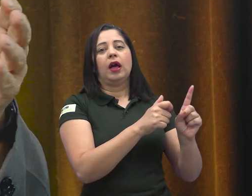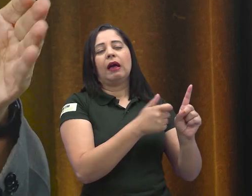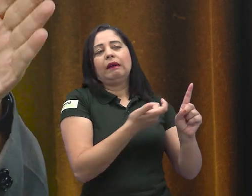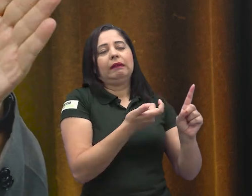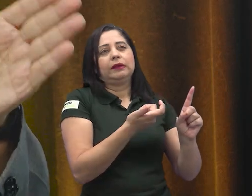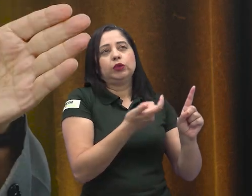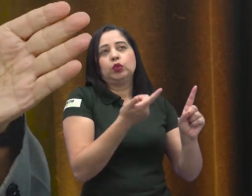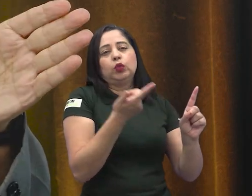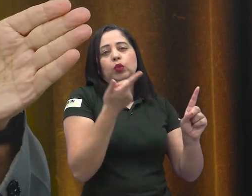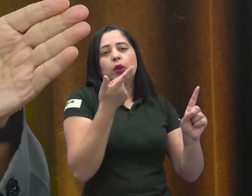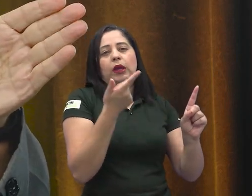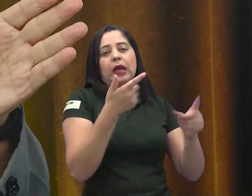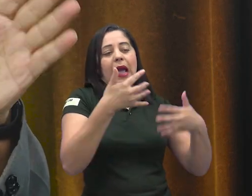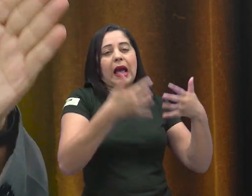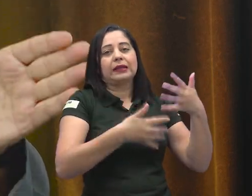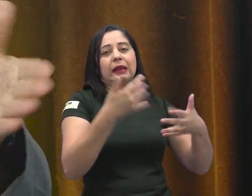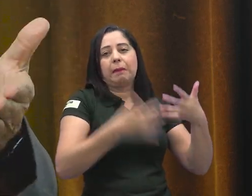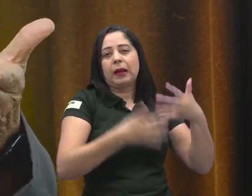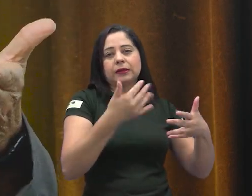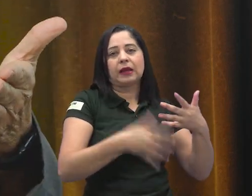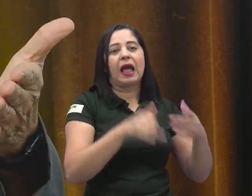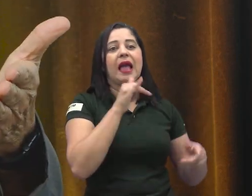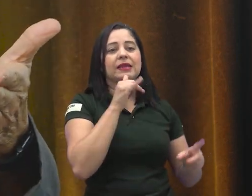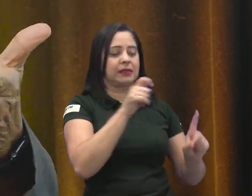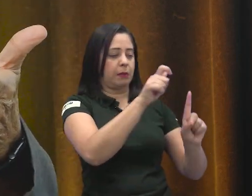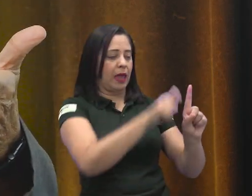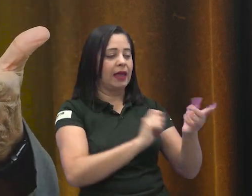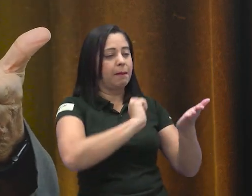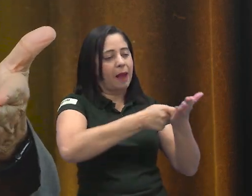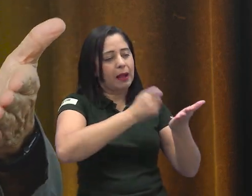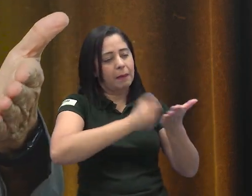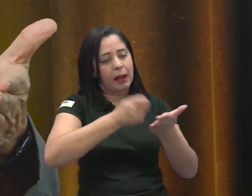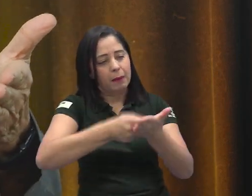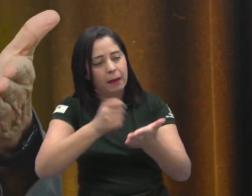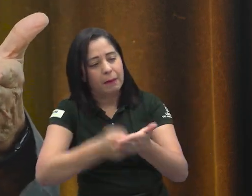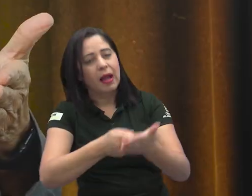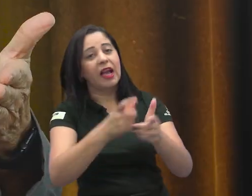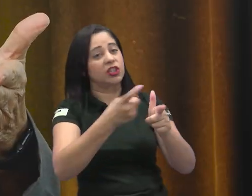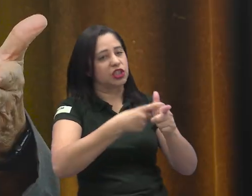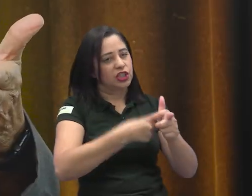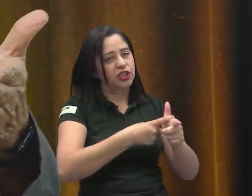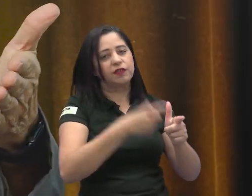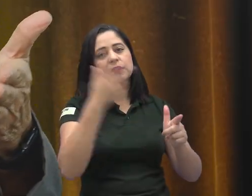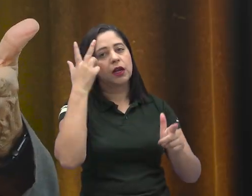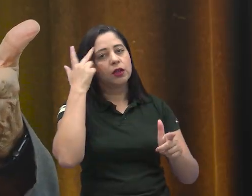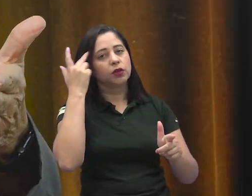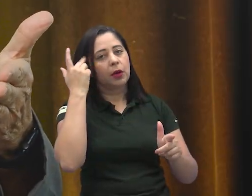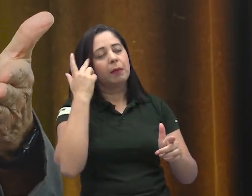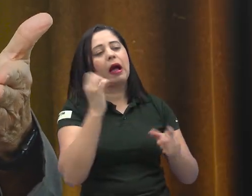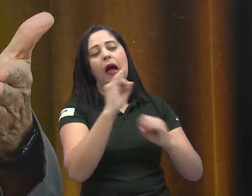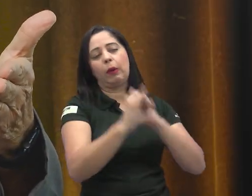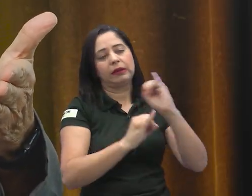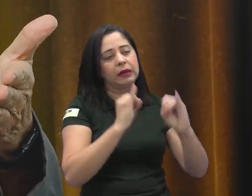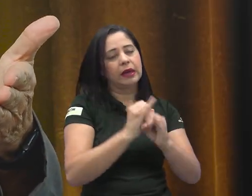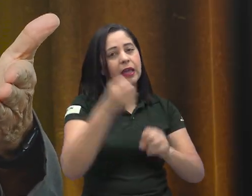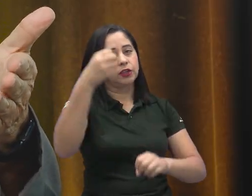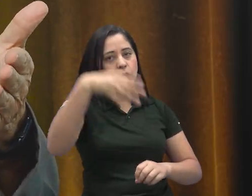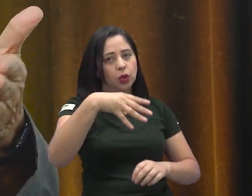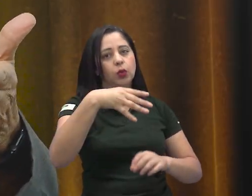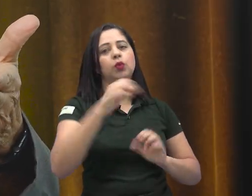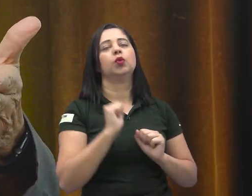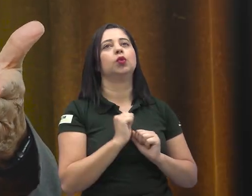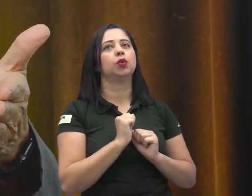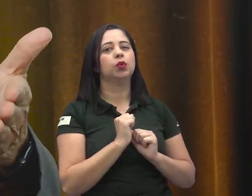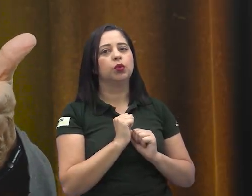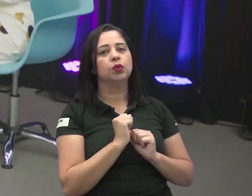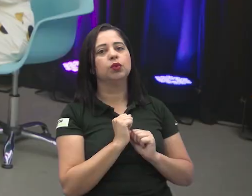por exemplo, o dono da casa que paga as contas todo em dia, água, luz, telefone, internet, Sim. não